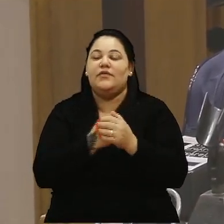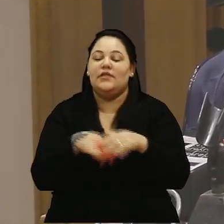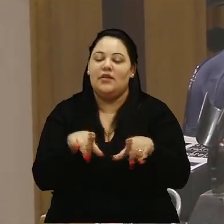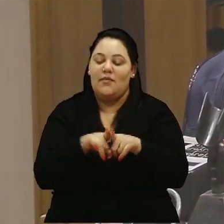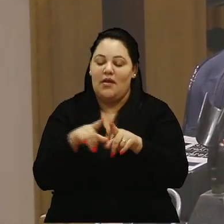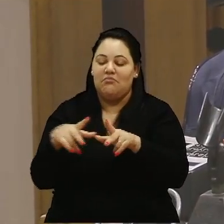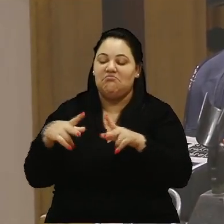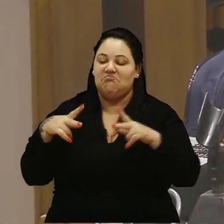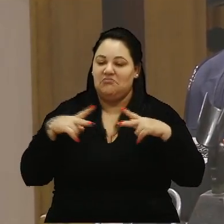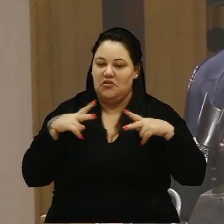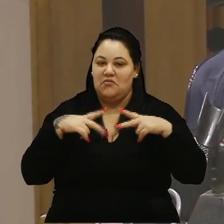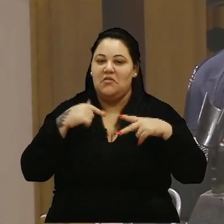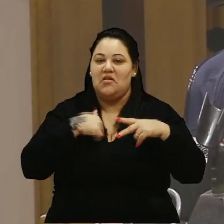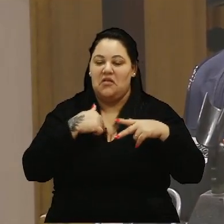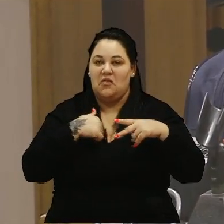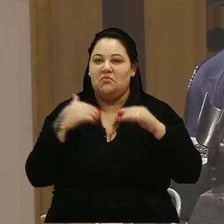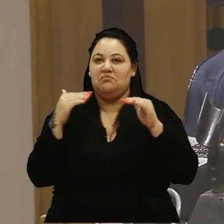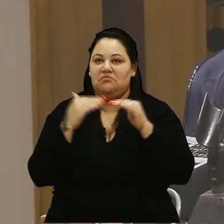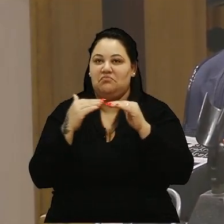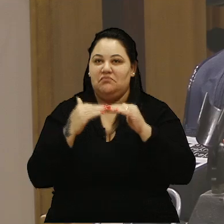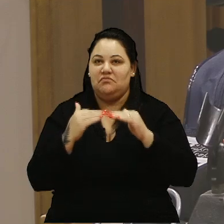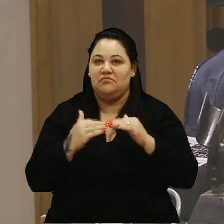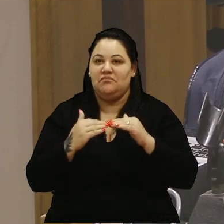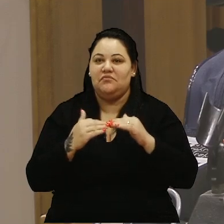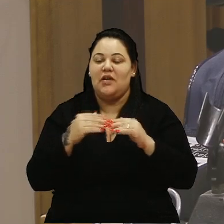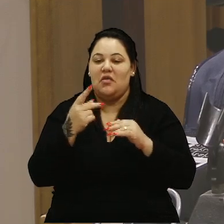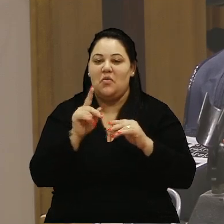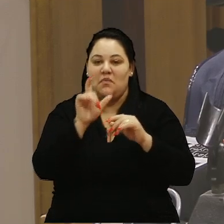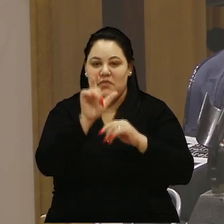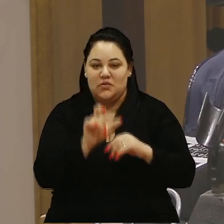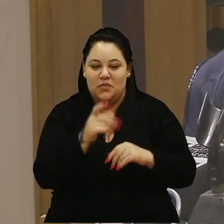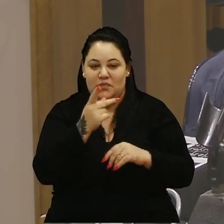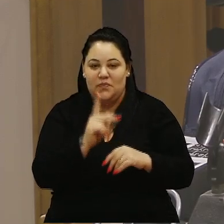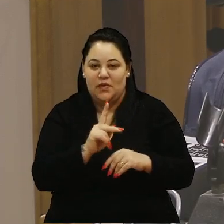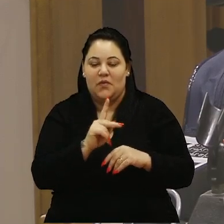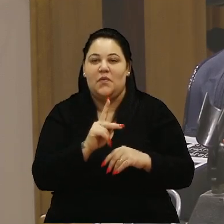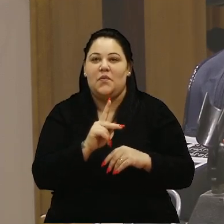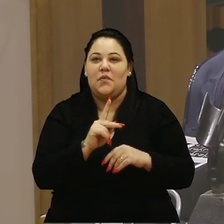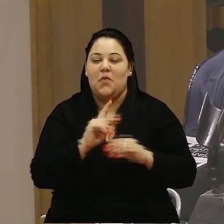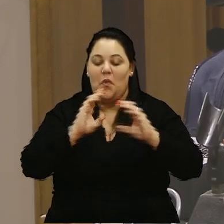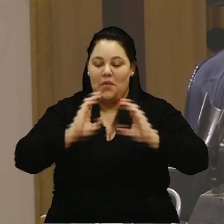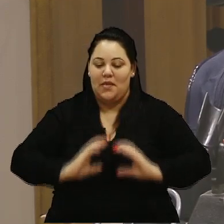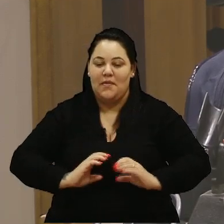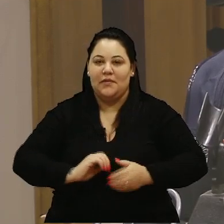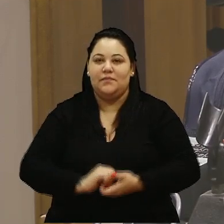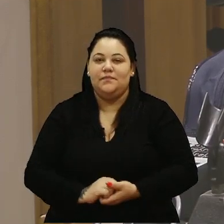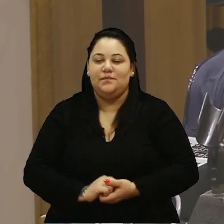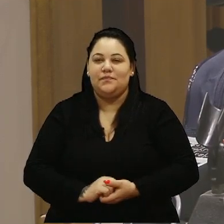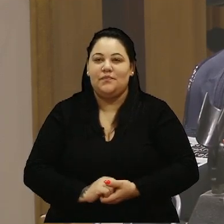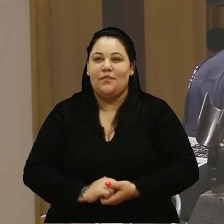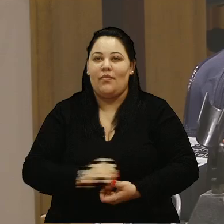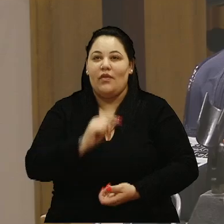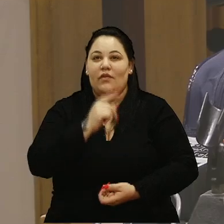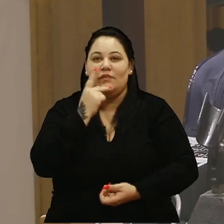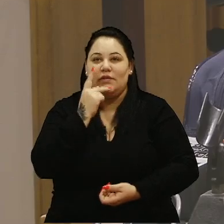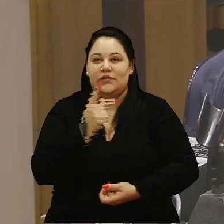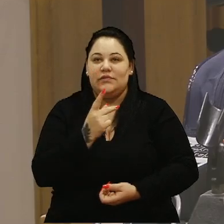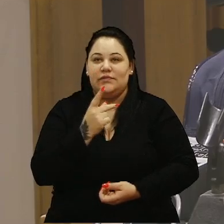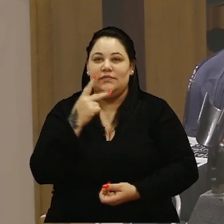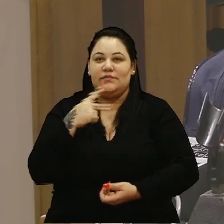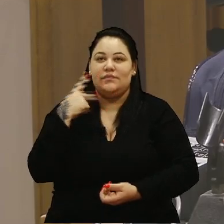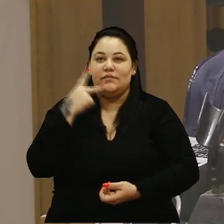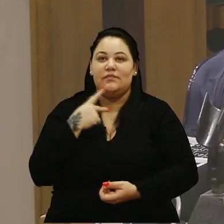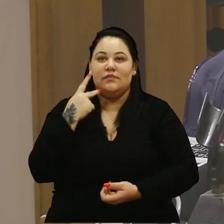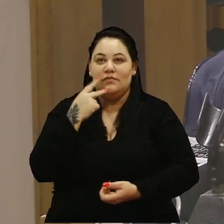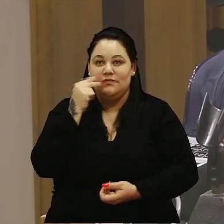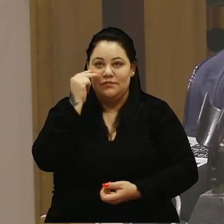pessoalmente também me identifico muito com a sua pessoa, com a sua postura. E o senhor falando, vereador Cláudio,